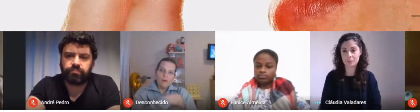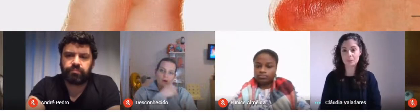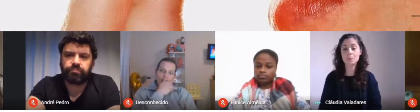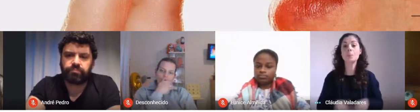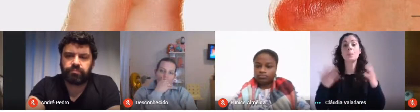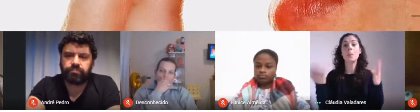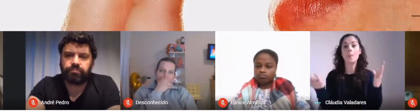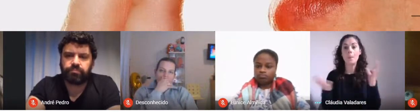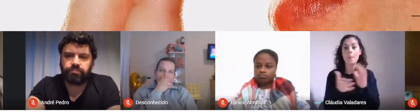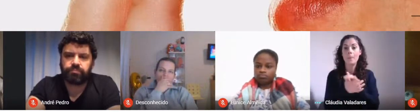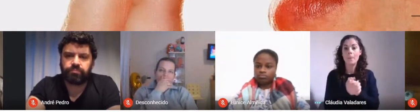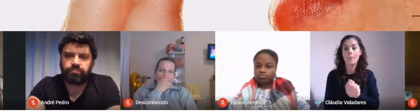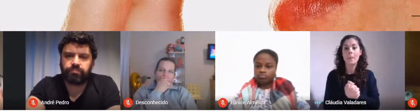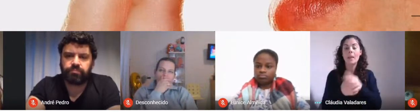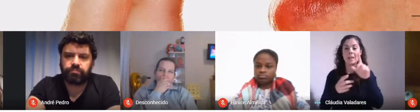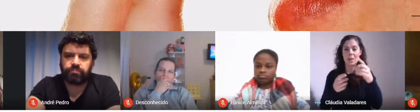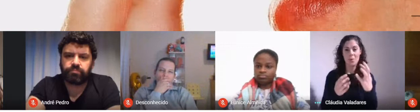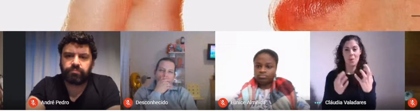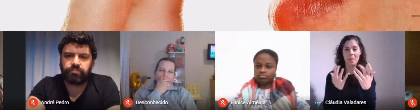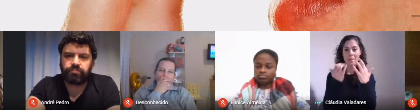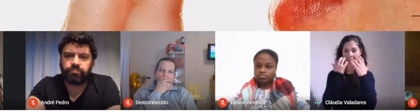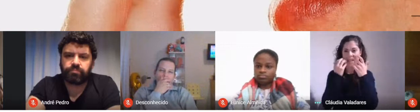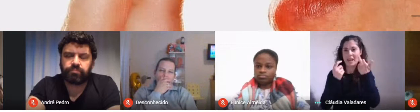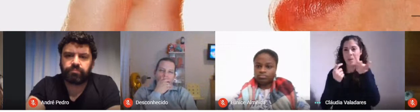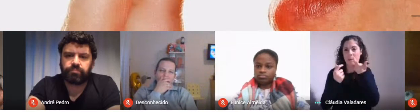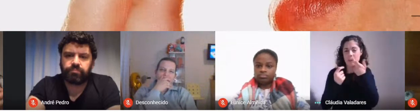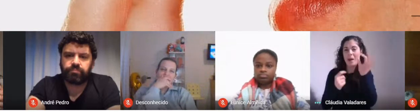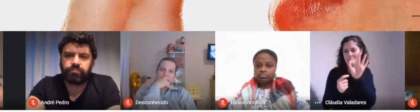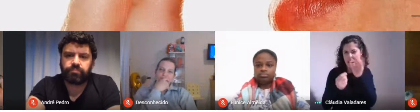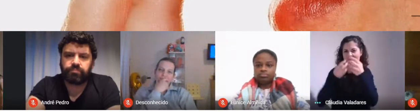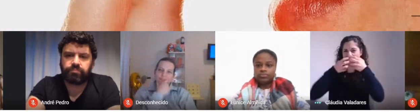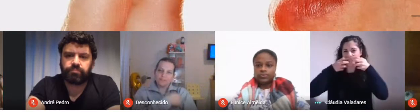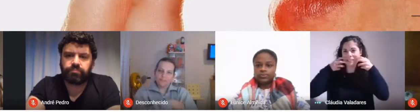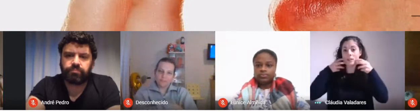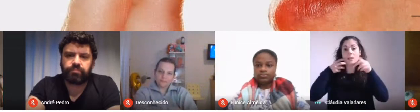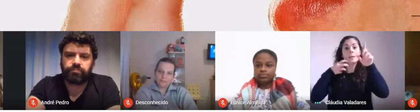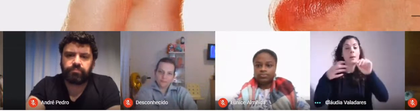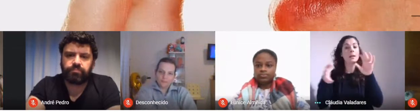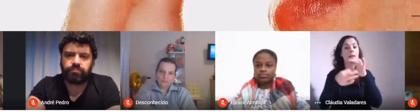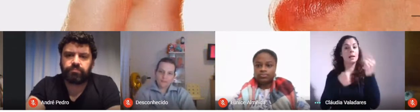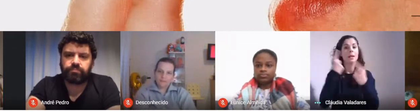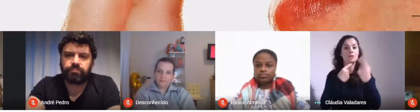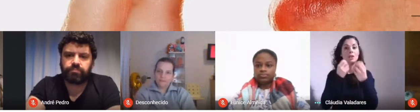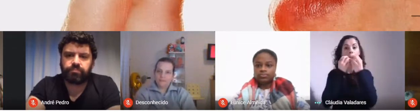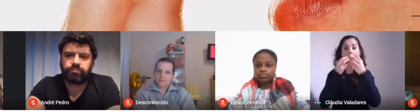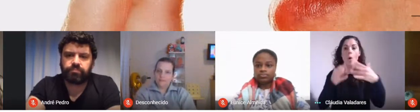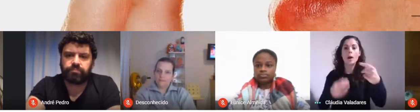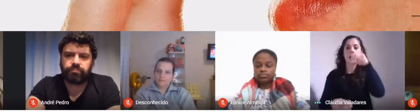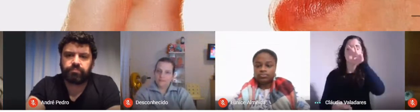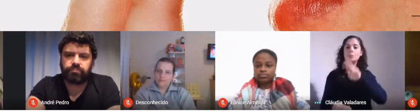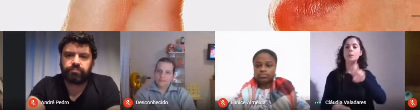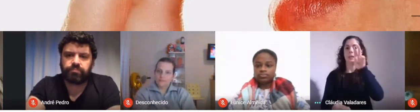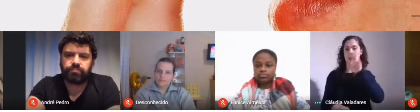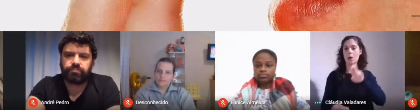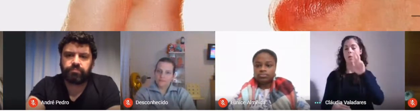Para além da placa, o mau hálito pode vir também de uma respiração bucal.